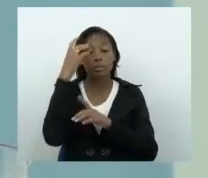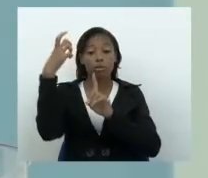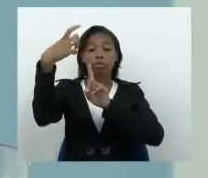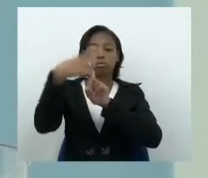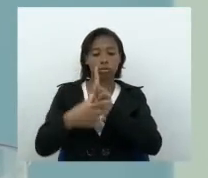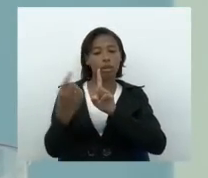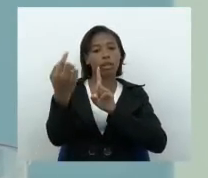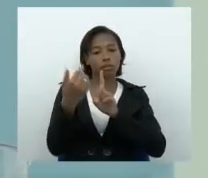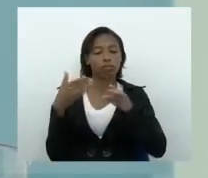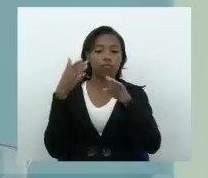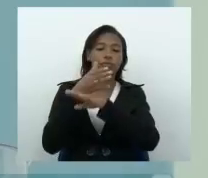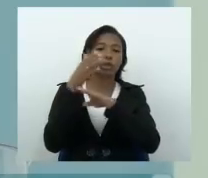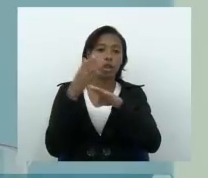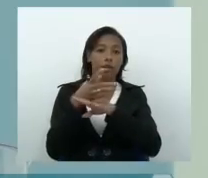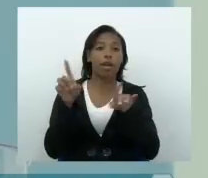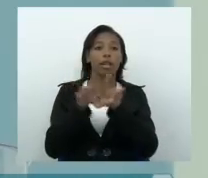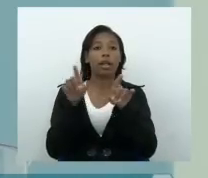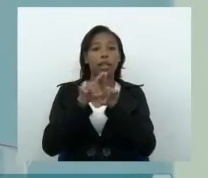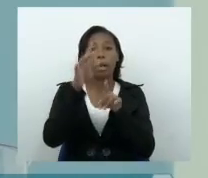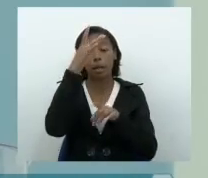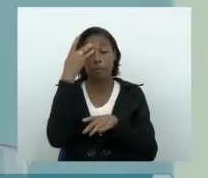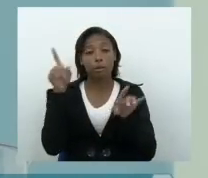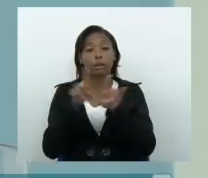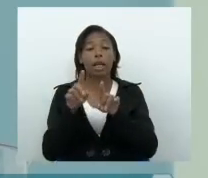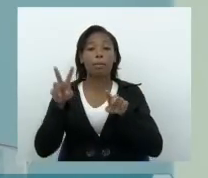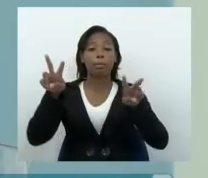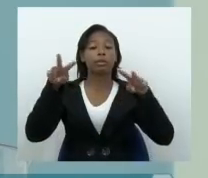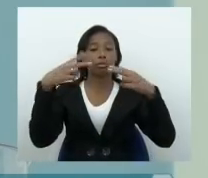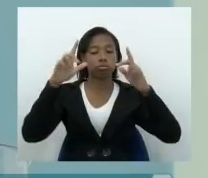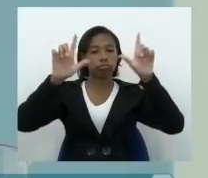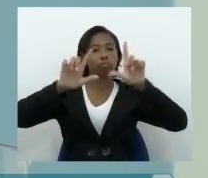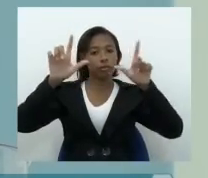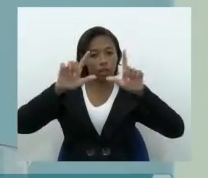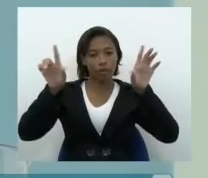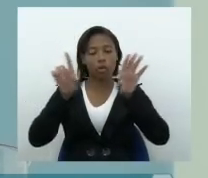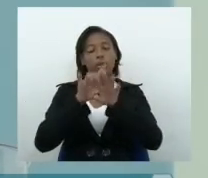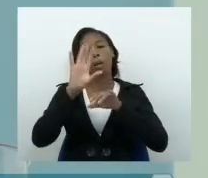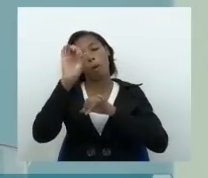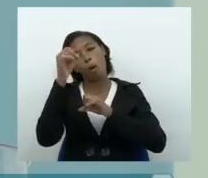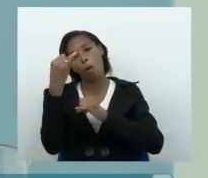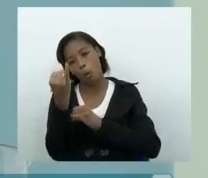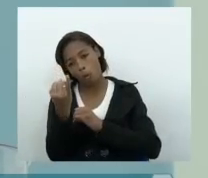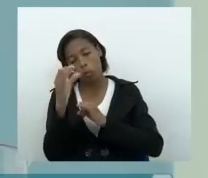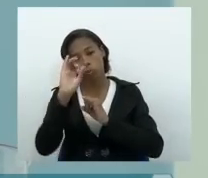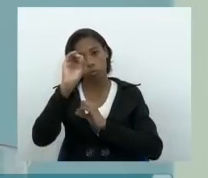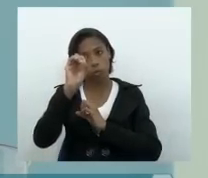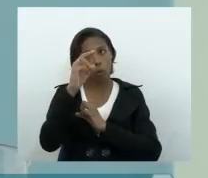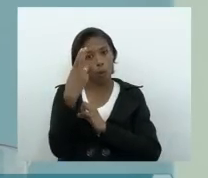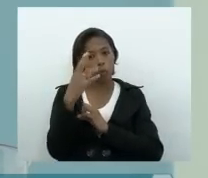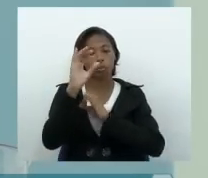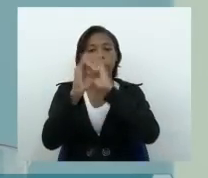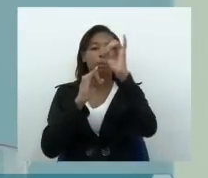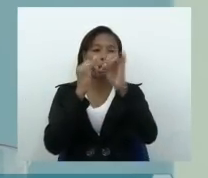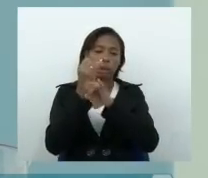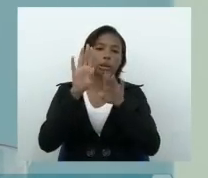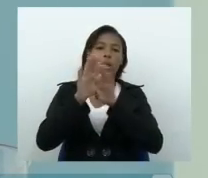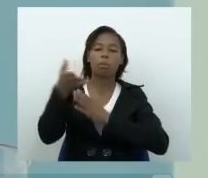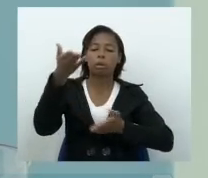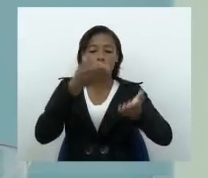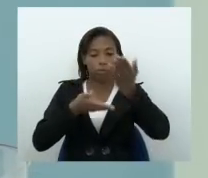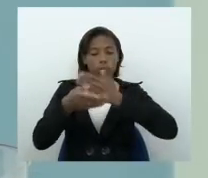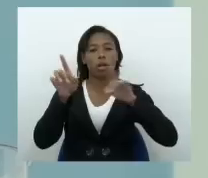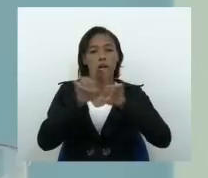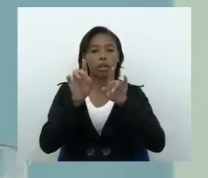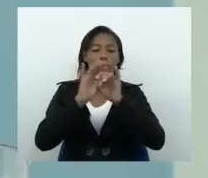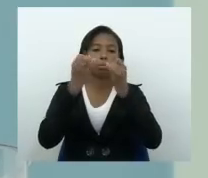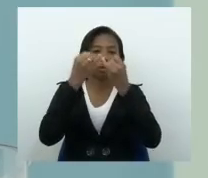aqui no plenário, e também a quem nos deu a honra da audiência virtualmente ou pela televisão, por todos os veículos que retransmitiram ao nosso